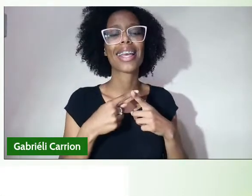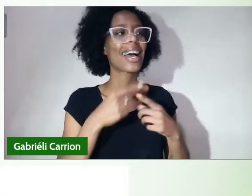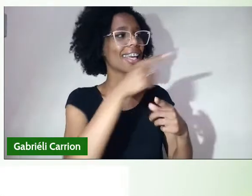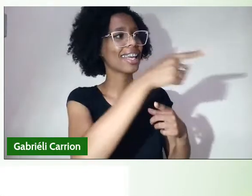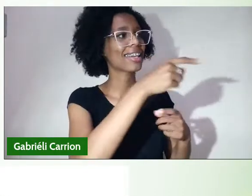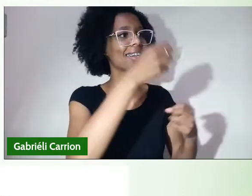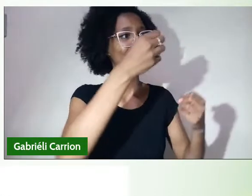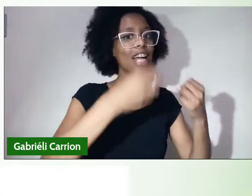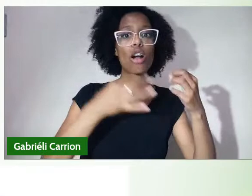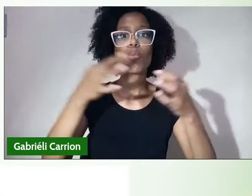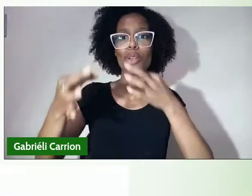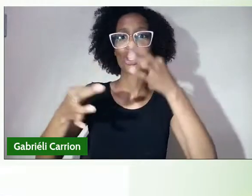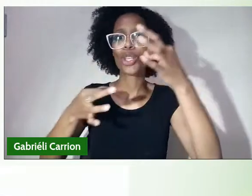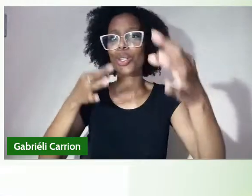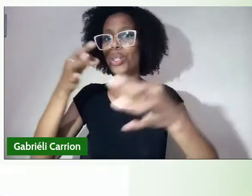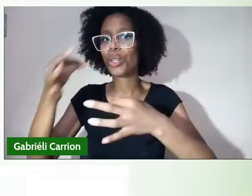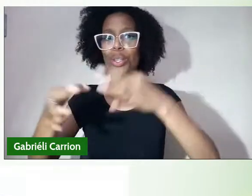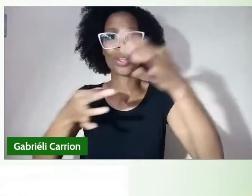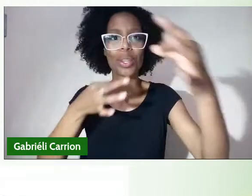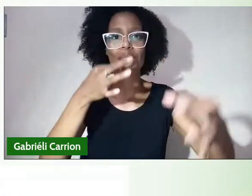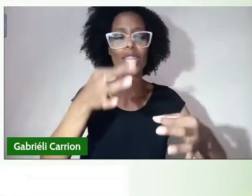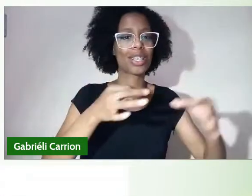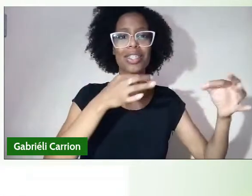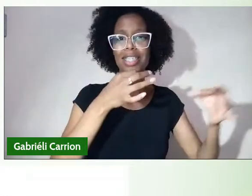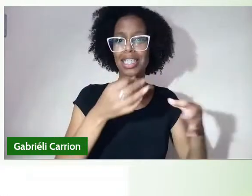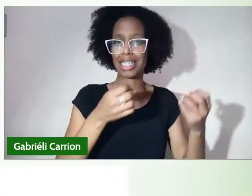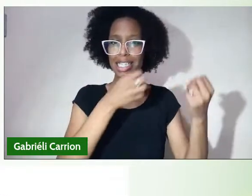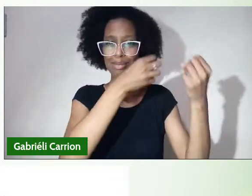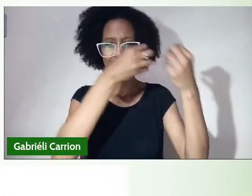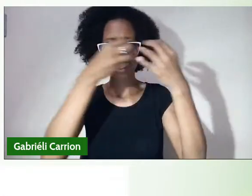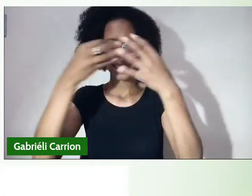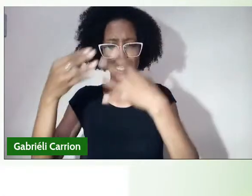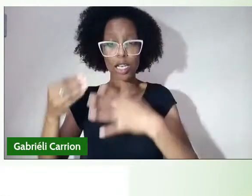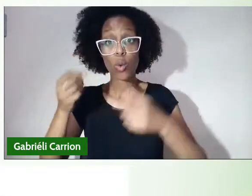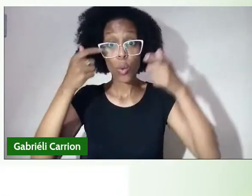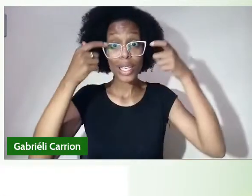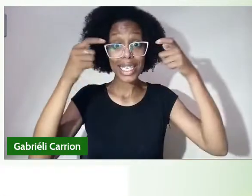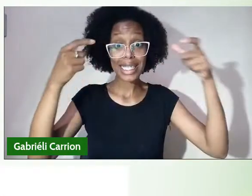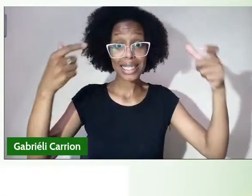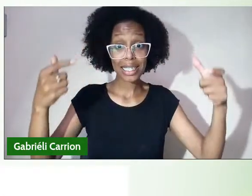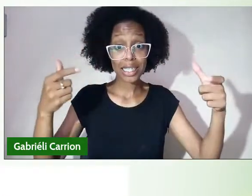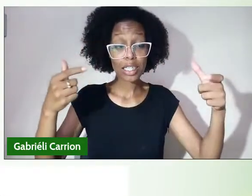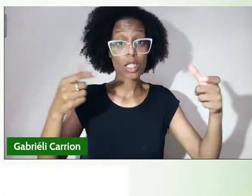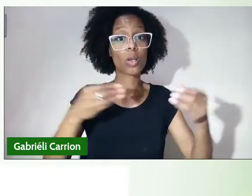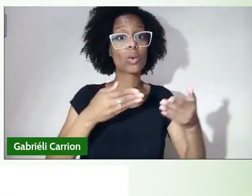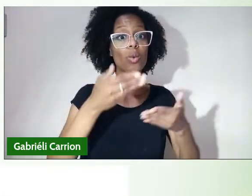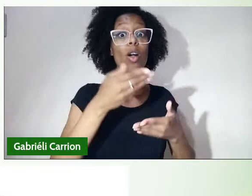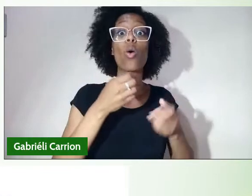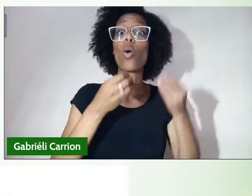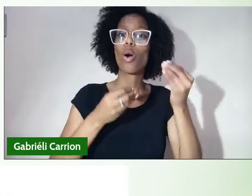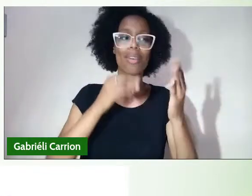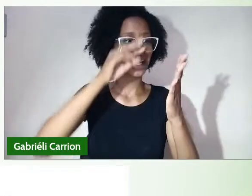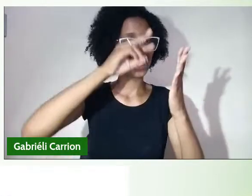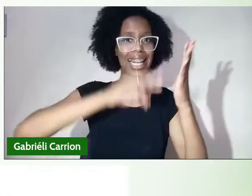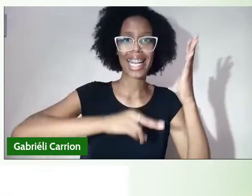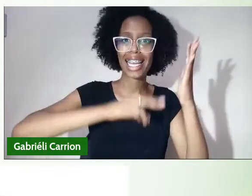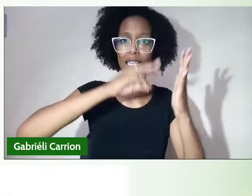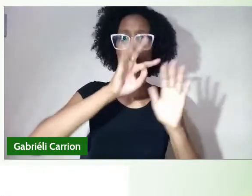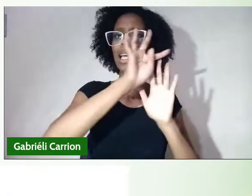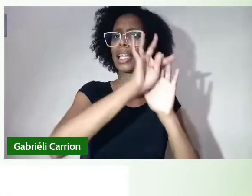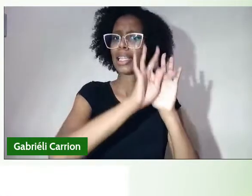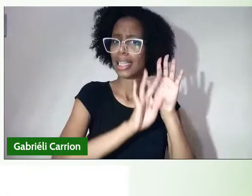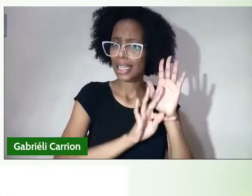construindo esses conceitos, construindo esse conhecimento, a partir de leituras, de textos